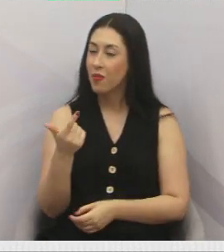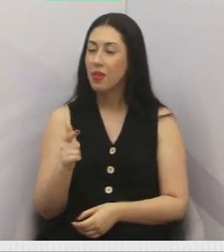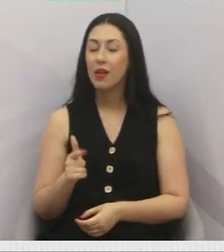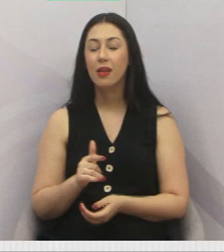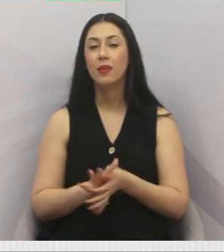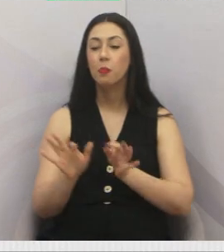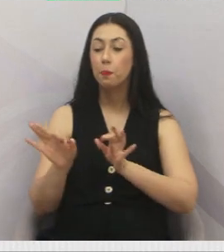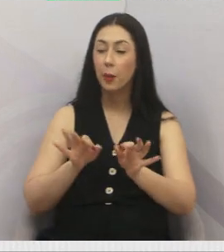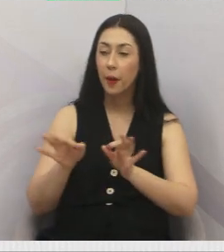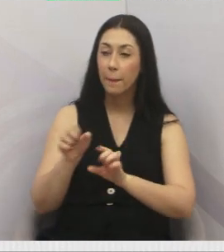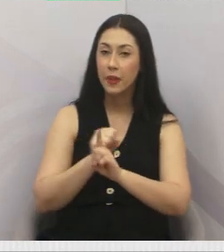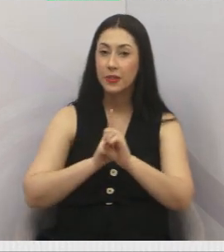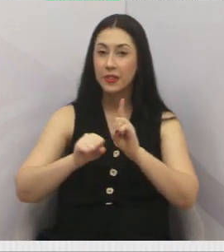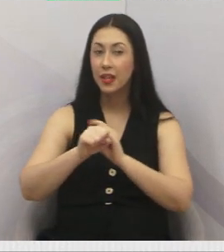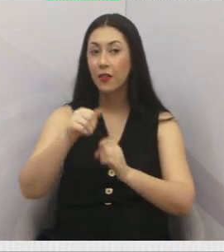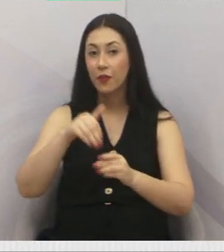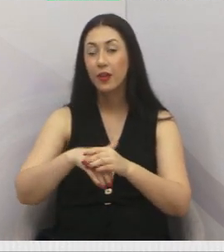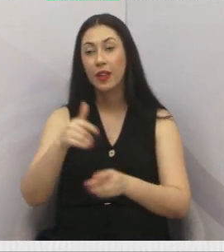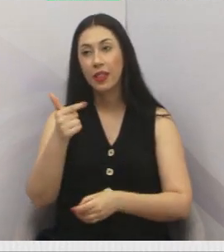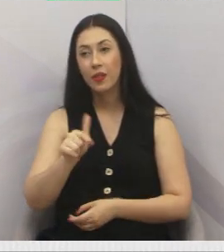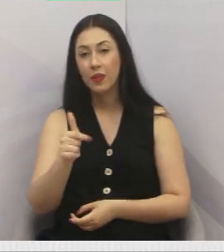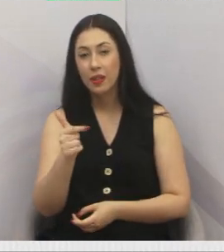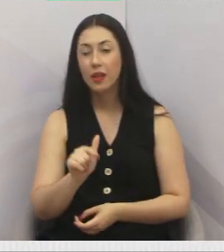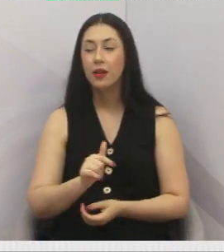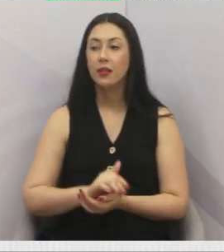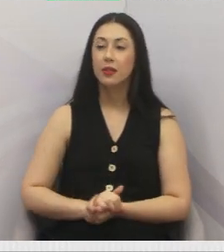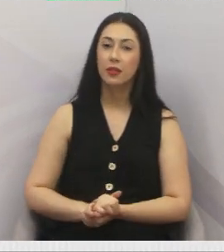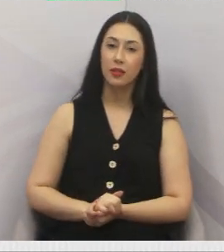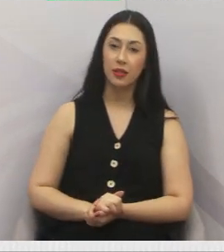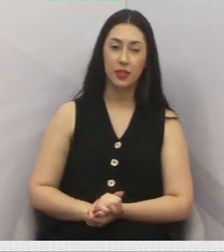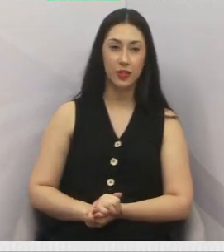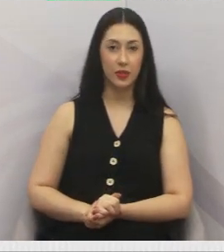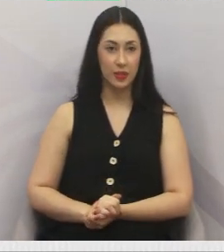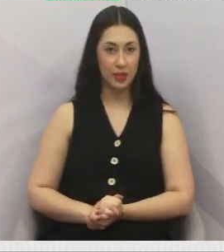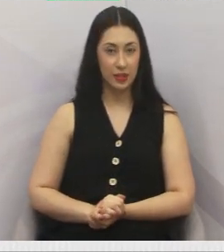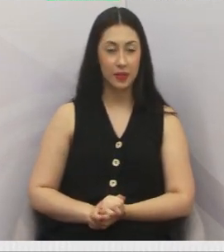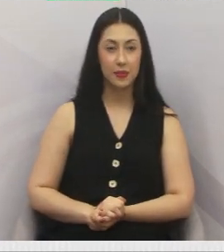Segmento Organização da Sociedade Civil, voto em branco. Próximo voto.